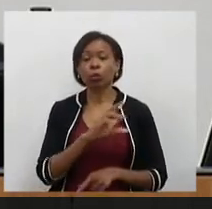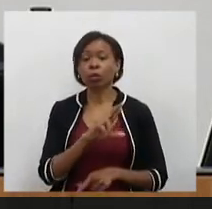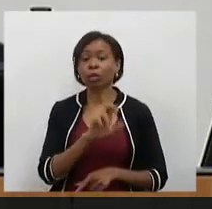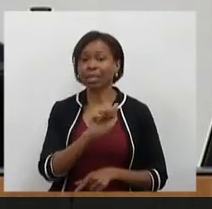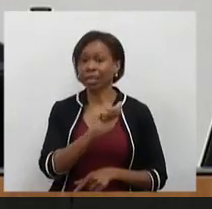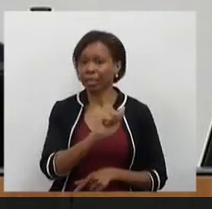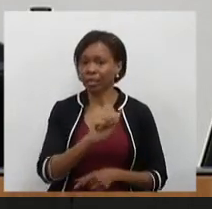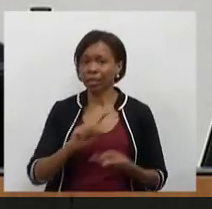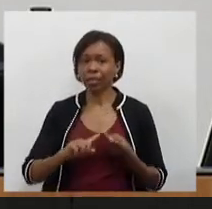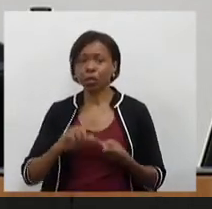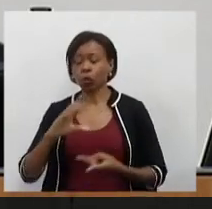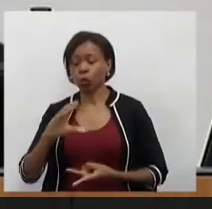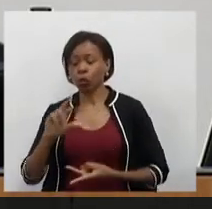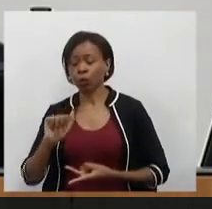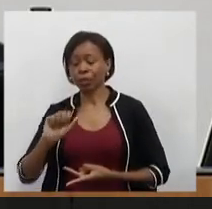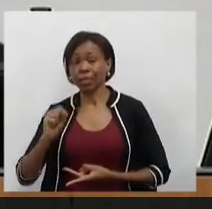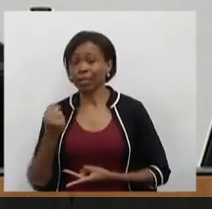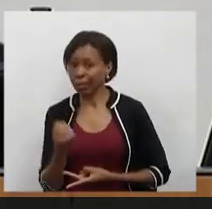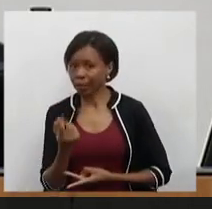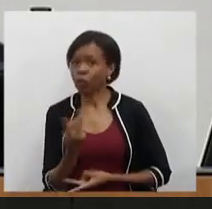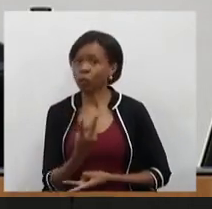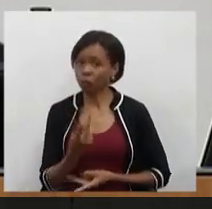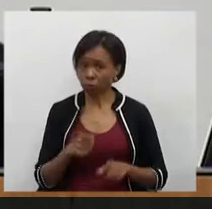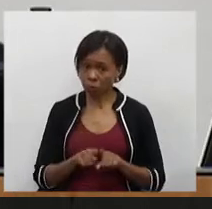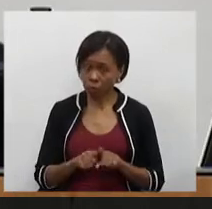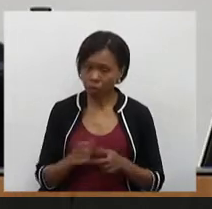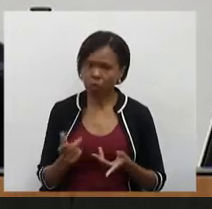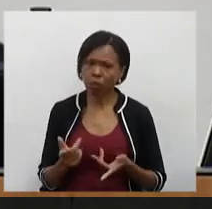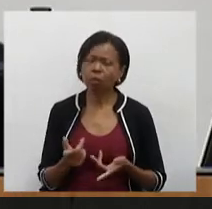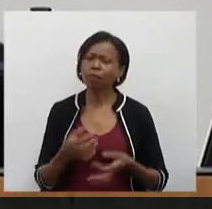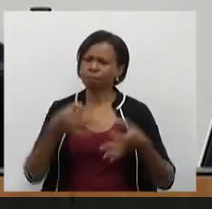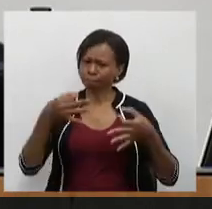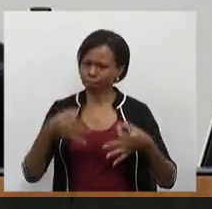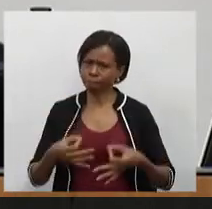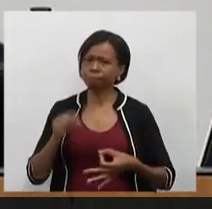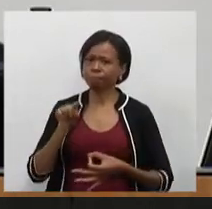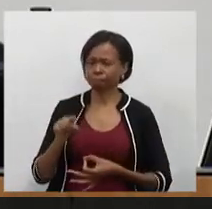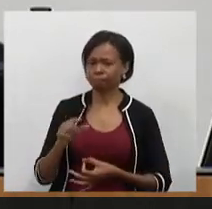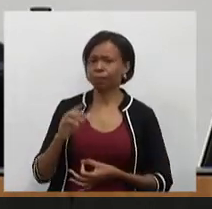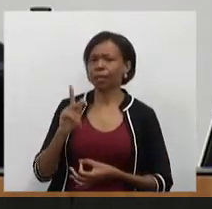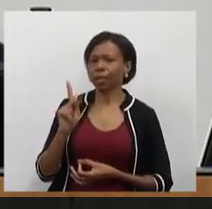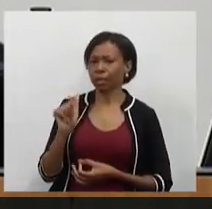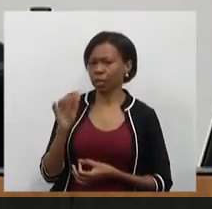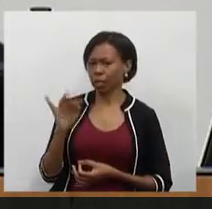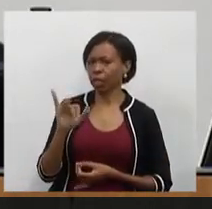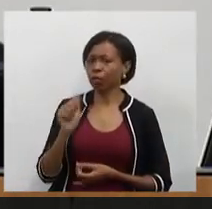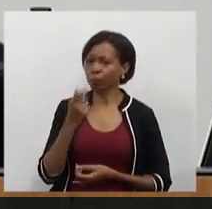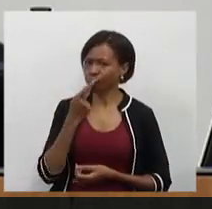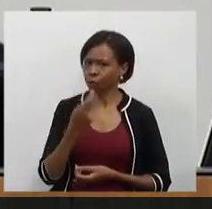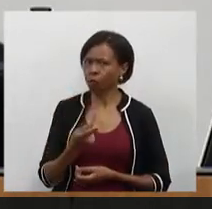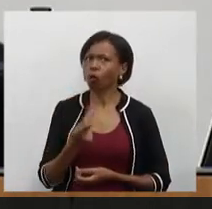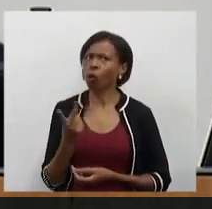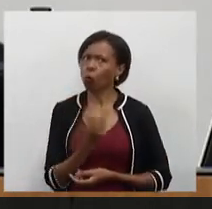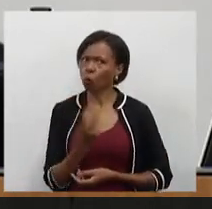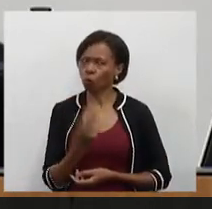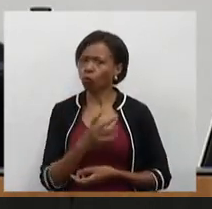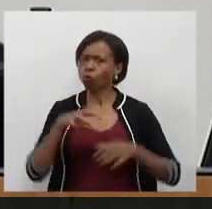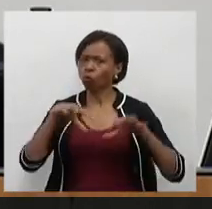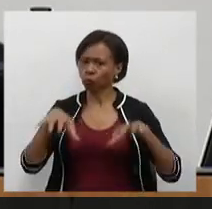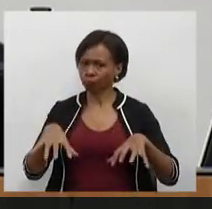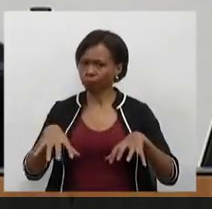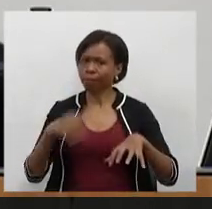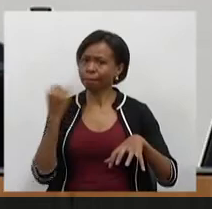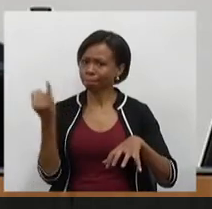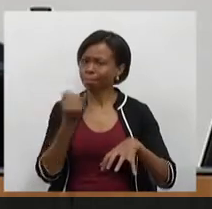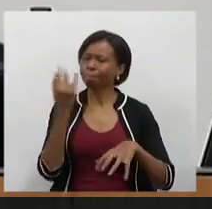importante aqui a colocação da Kátia, com certeza, Kátia, na minha opinião, acredito que essas duas referências são